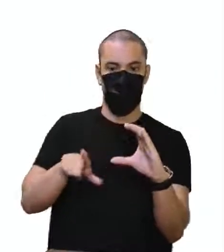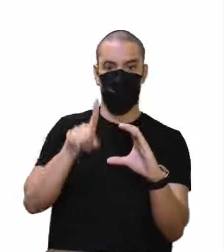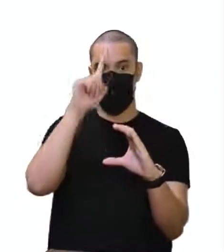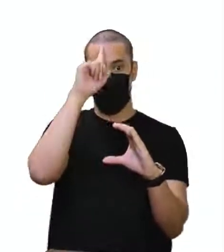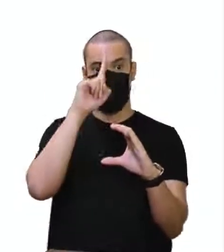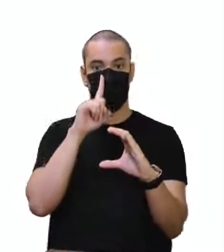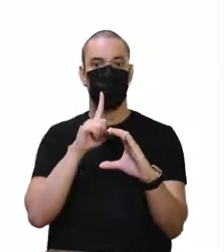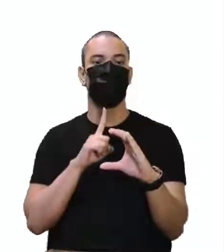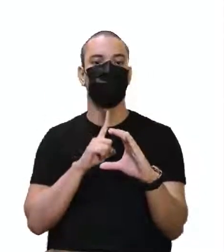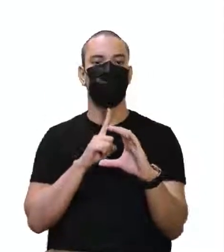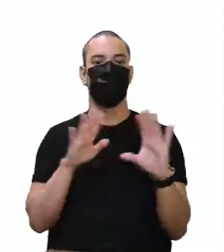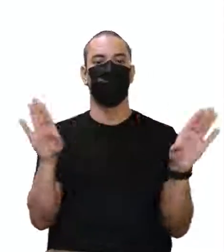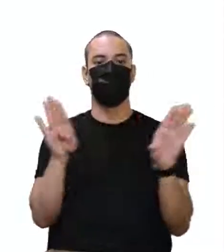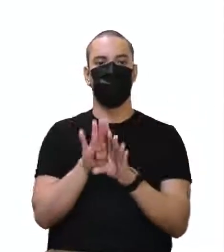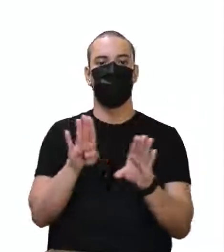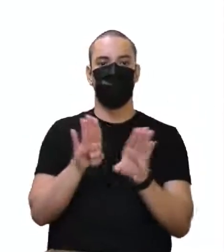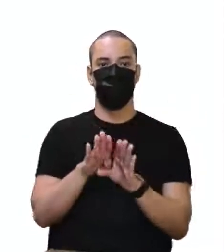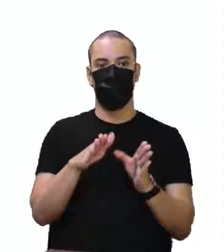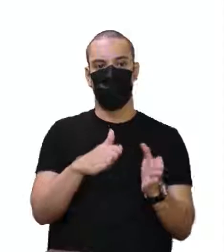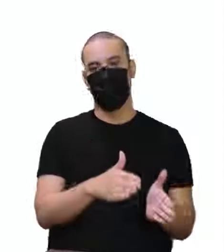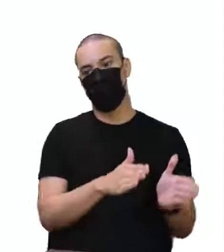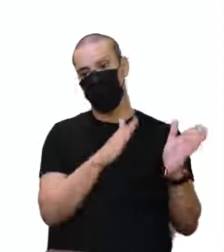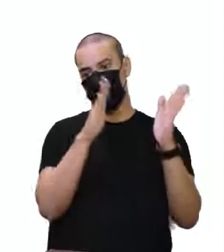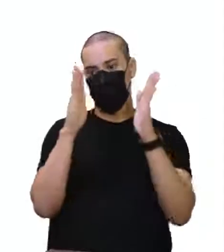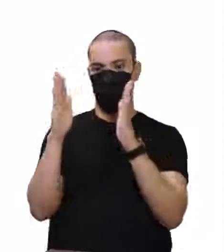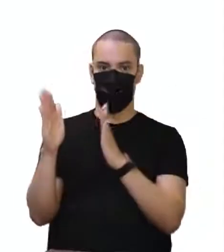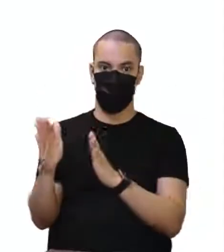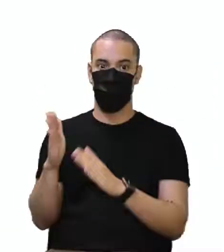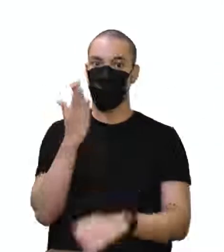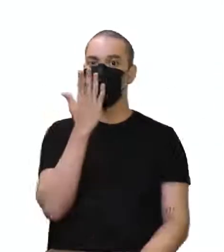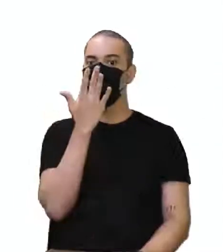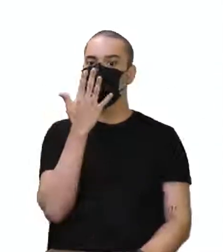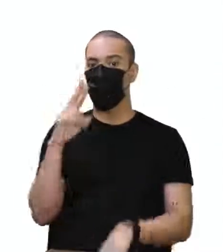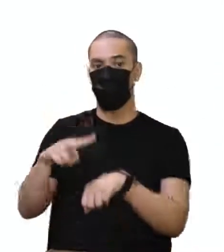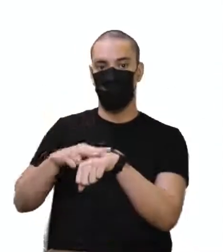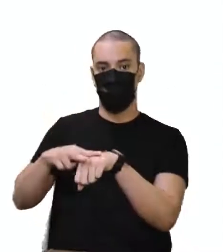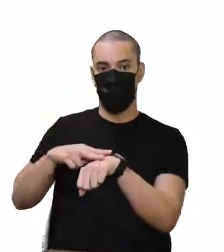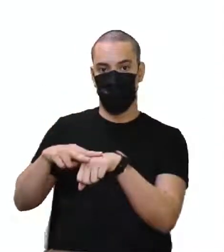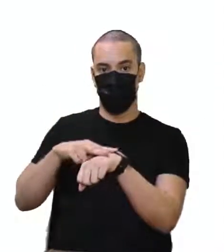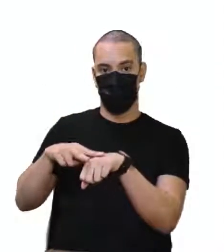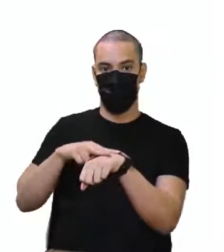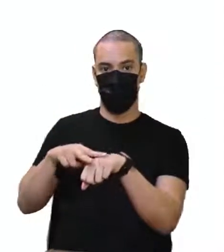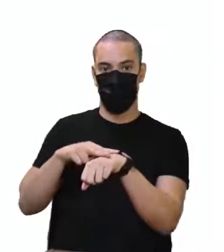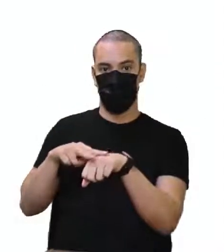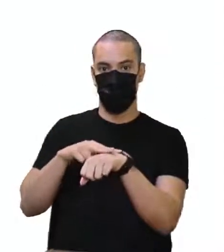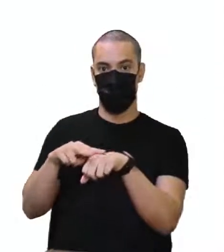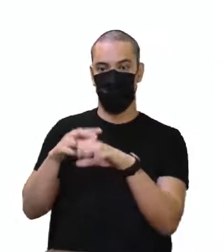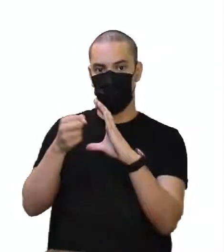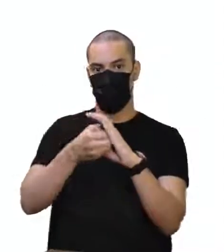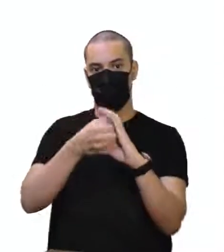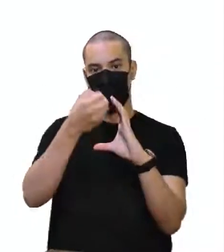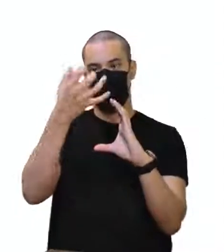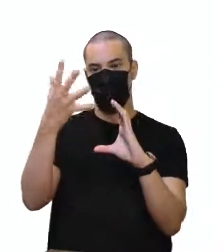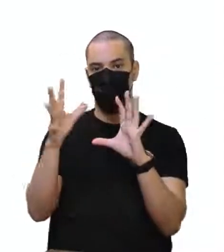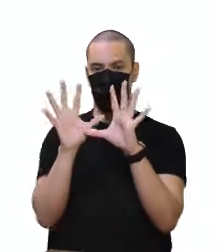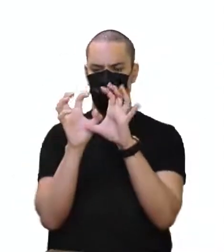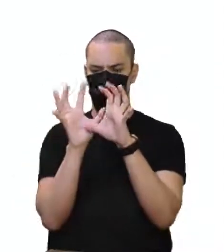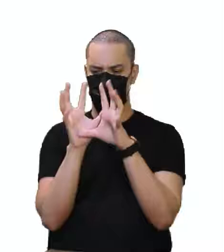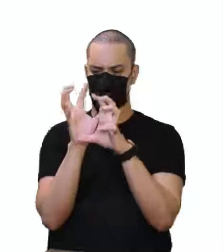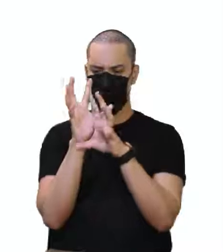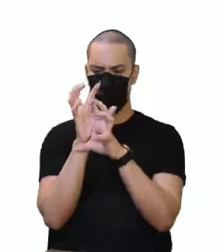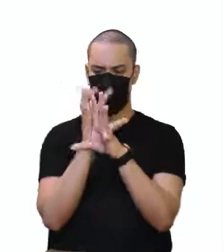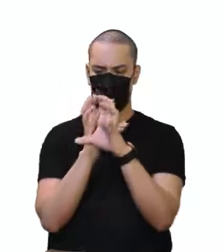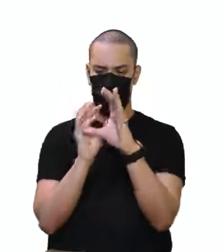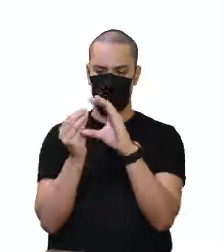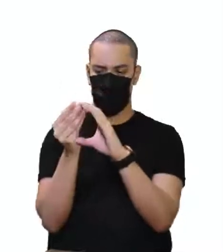amarelas. E você pegou esse outro indivíduo agora com a cor verde e com a característica, a textura